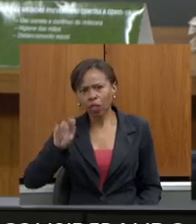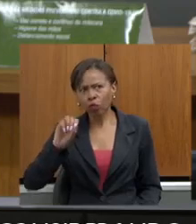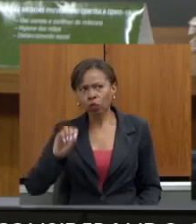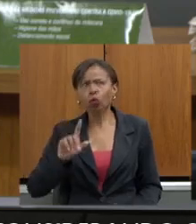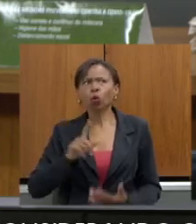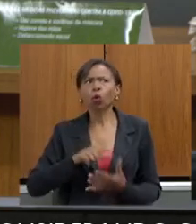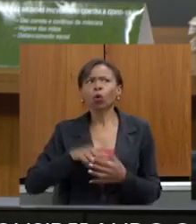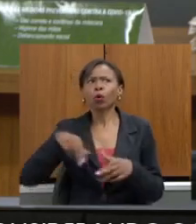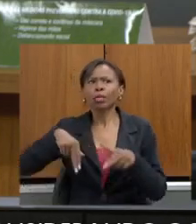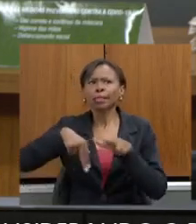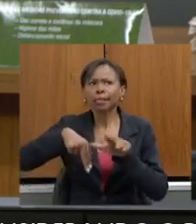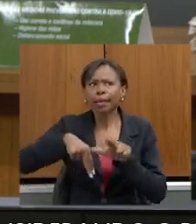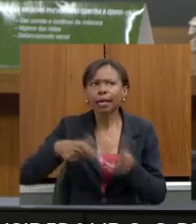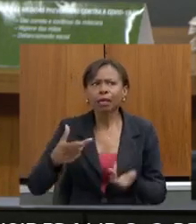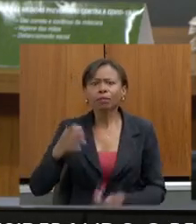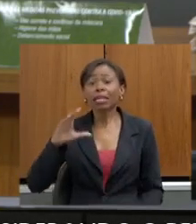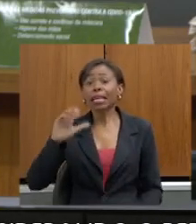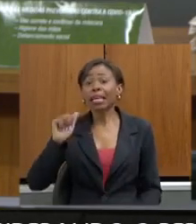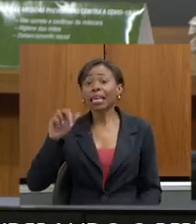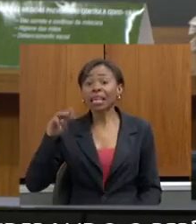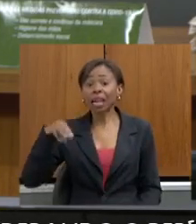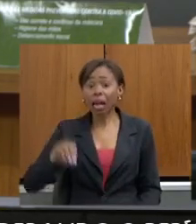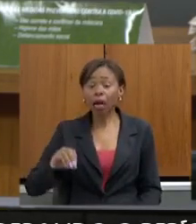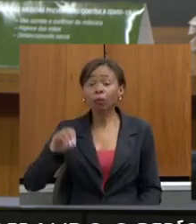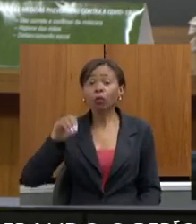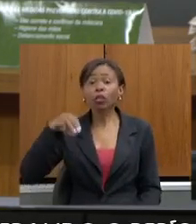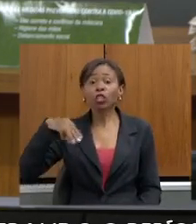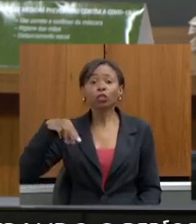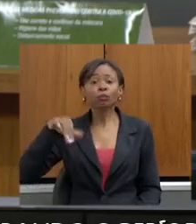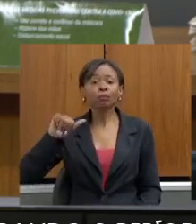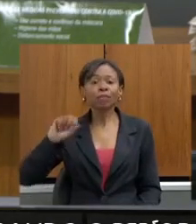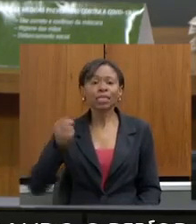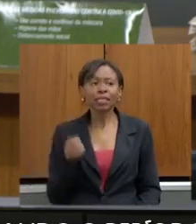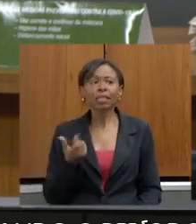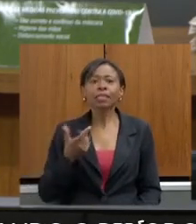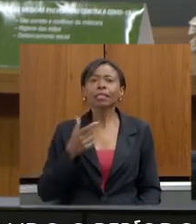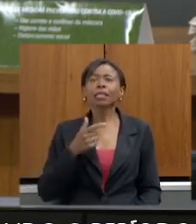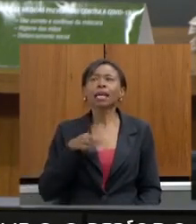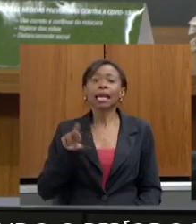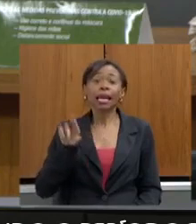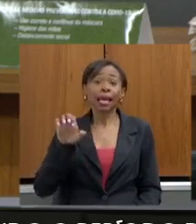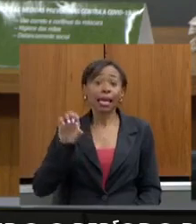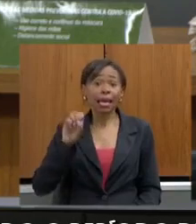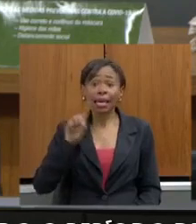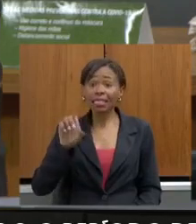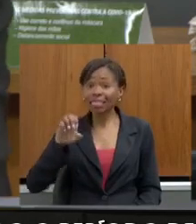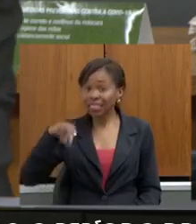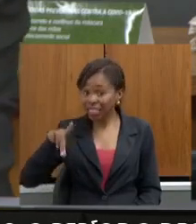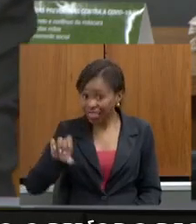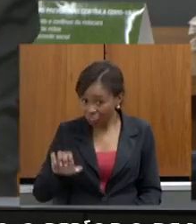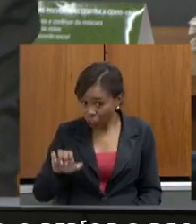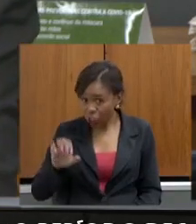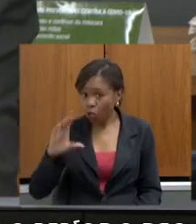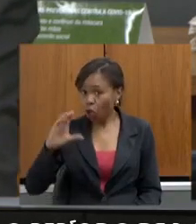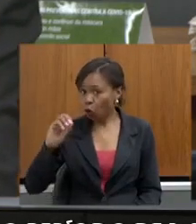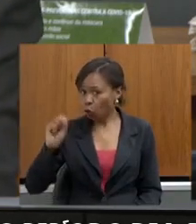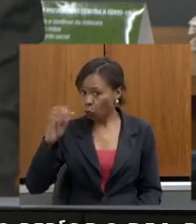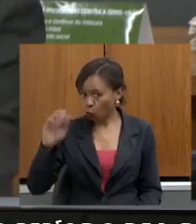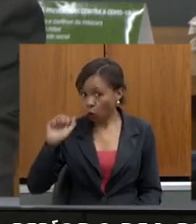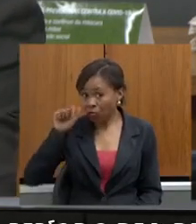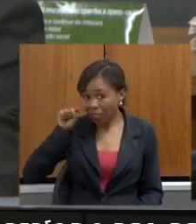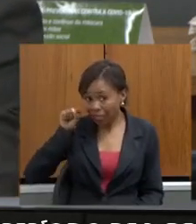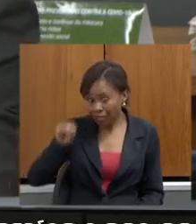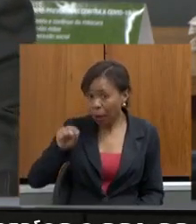unidade Ribeirão das Neves Rezende Costa uma delegacia excepcional Talvez uma